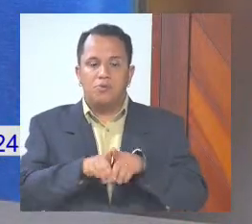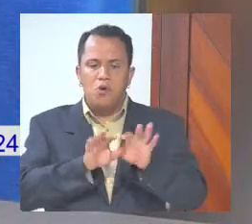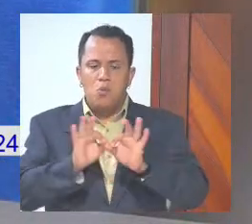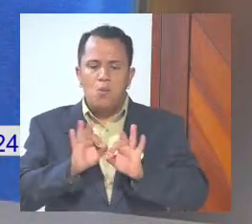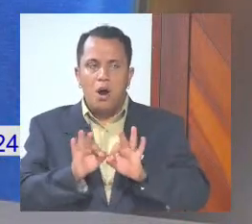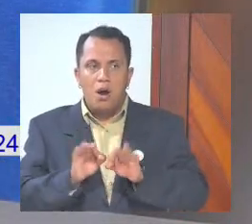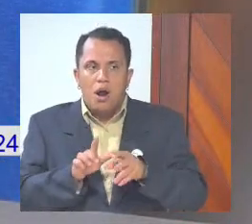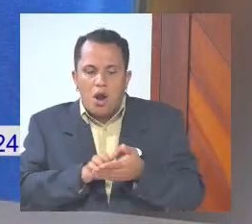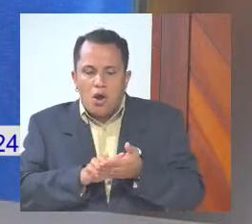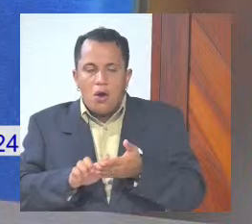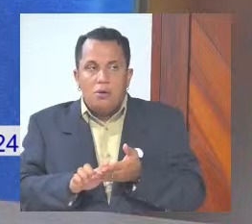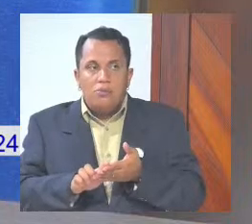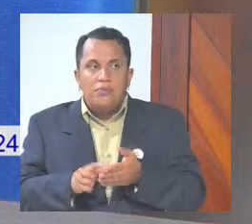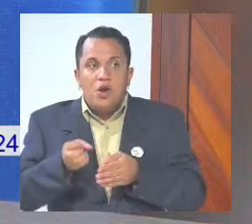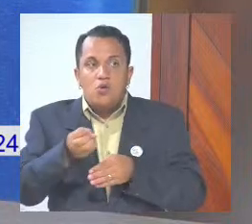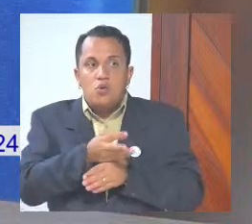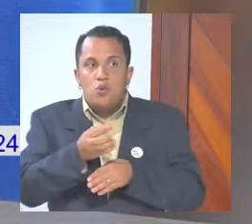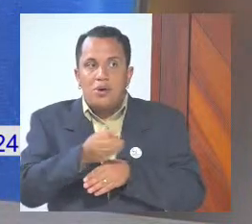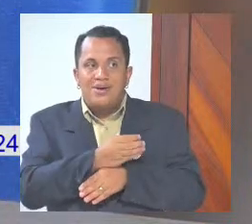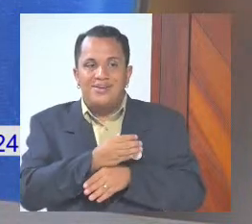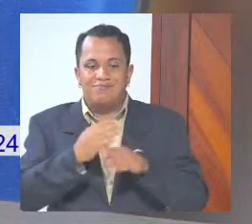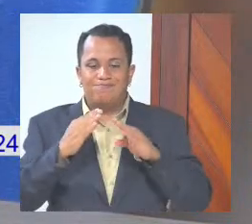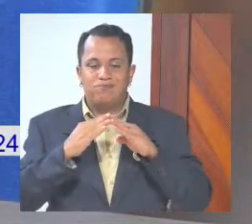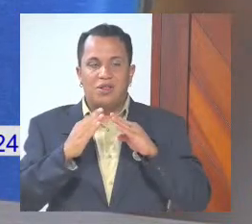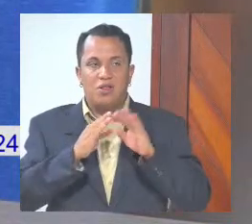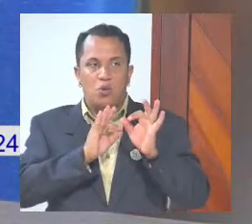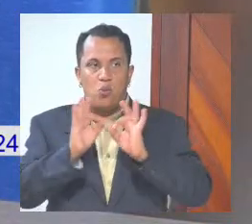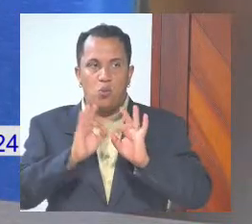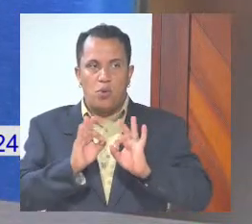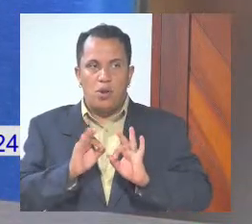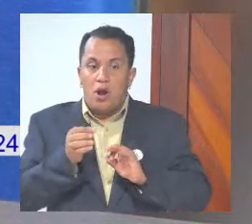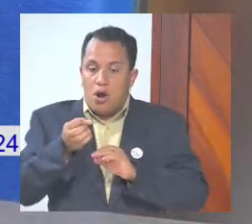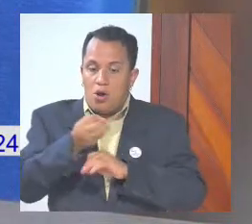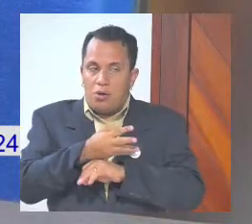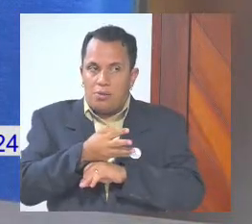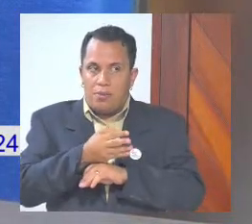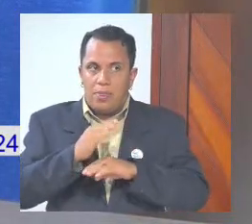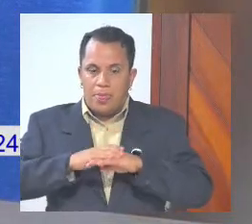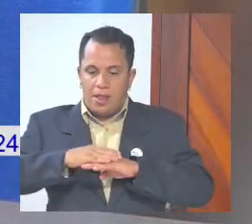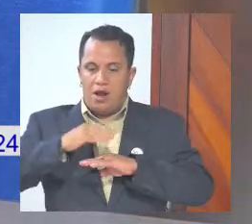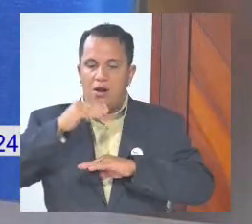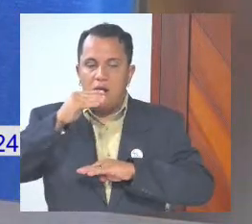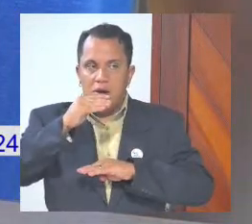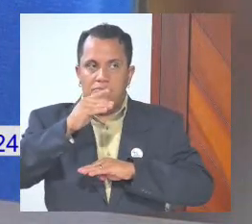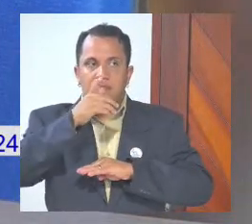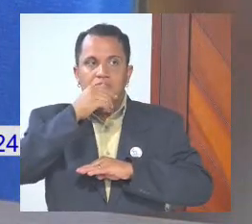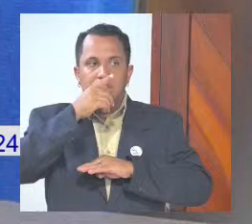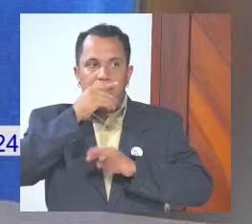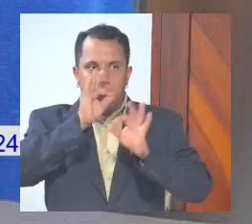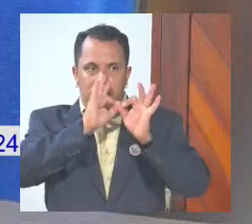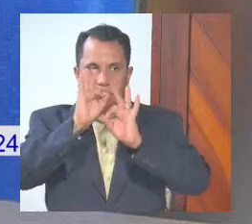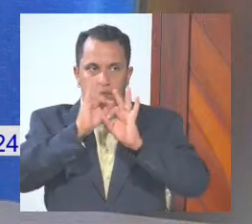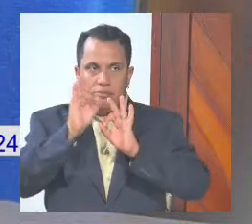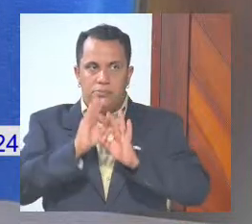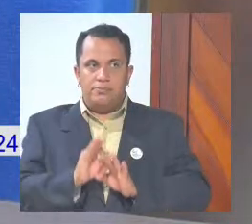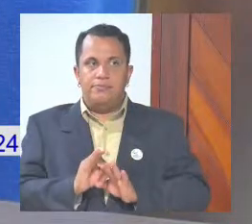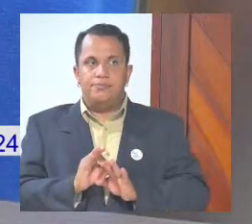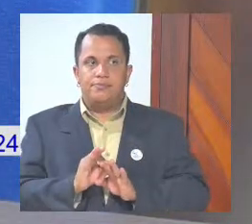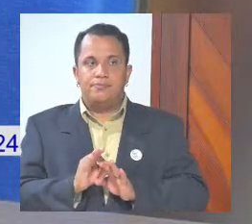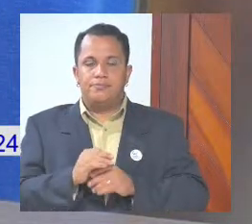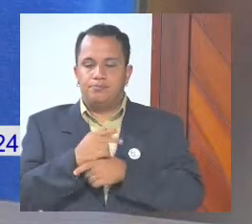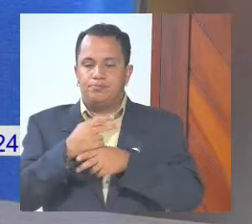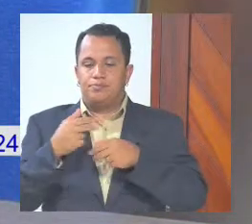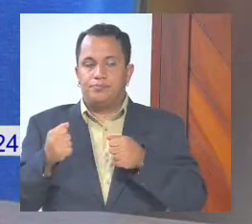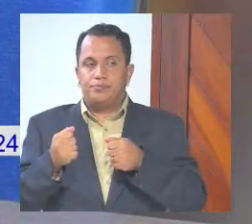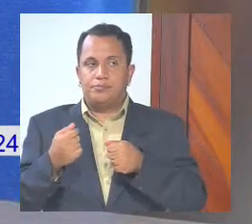tratada, nova estação de tratamento, nova estação elevatória de água tratada, dentre uma série